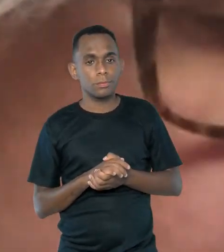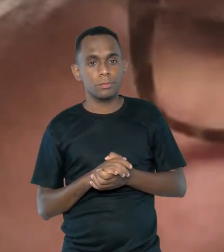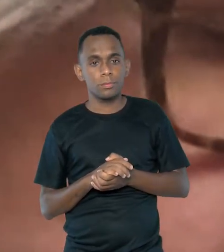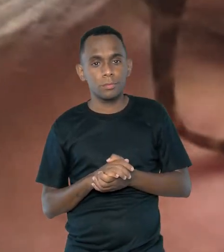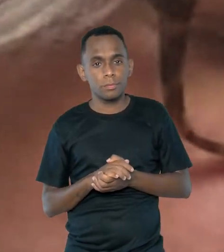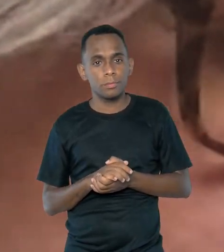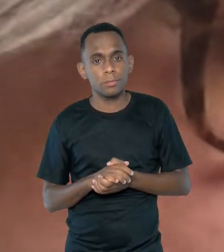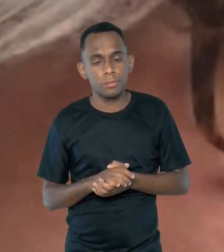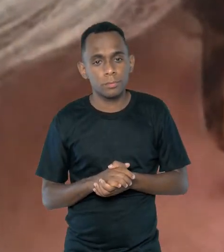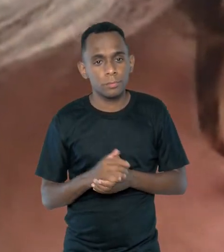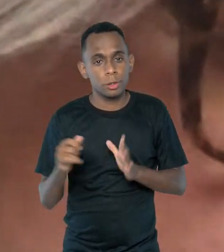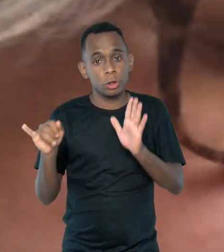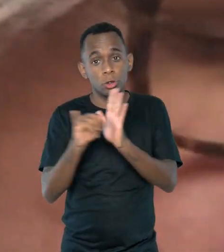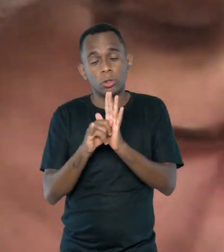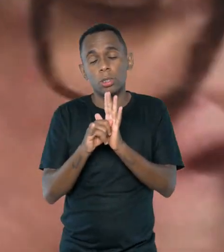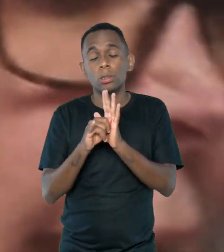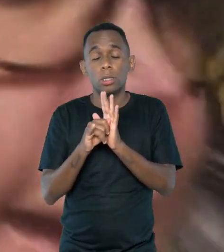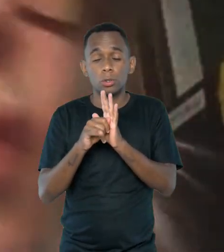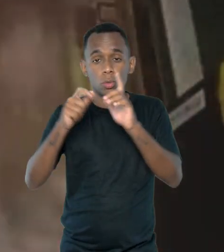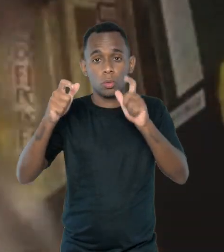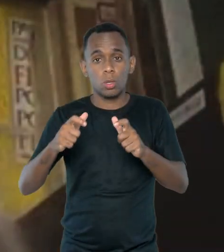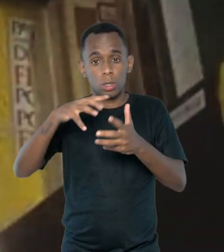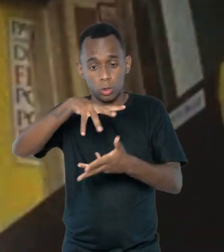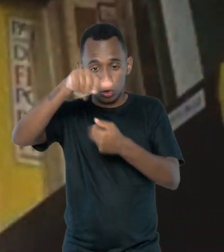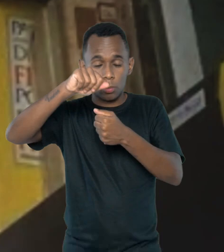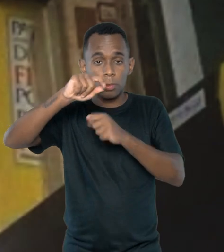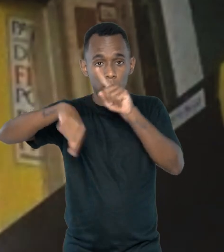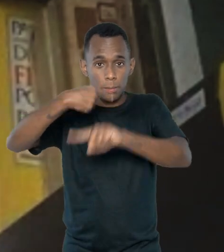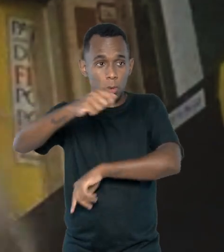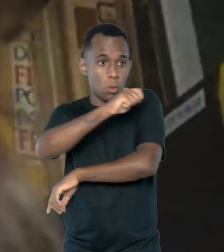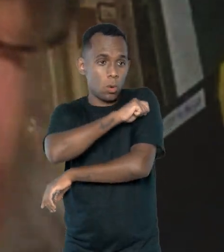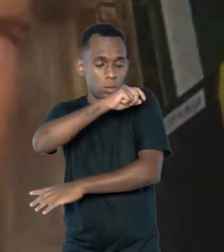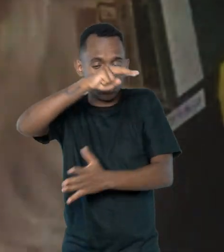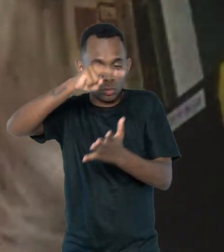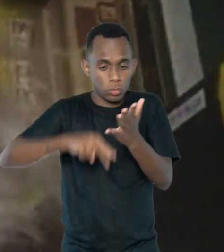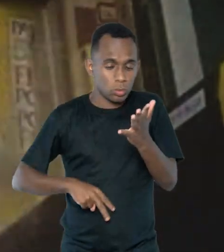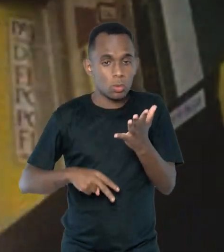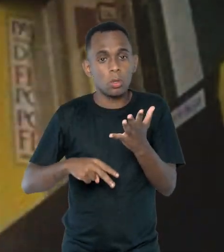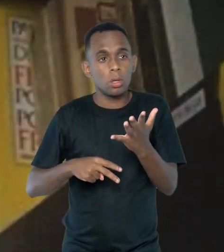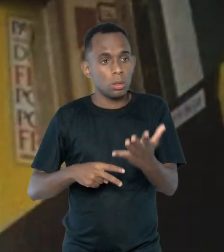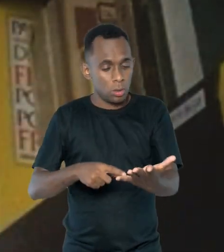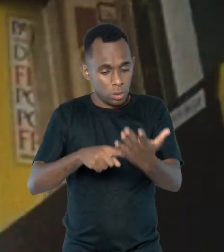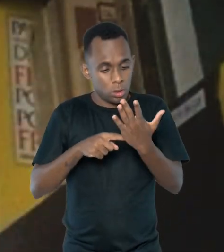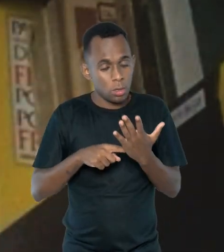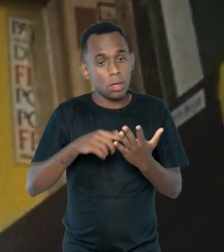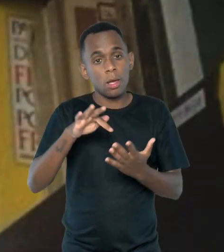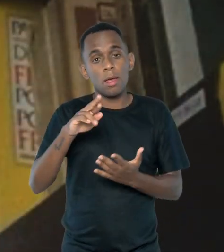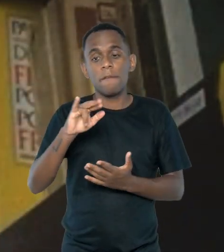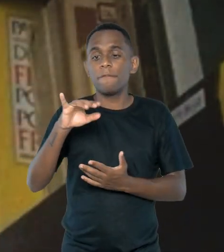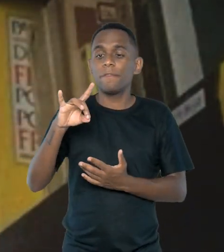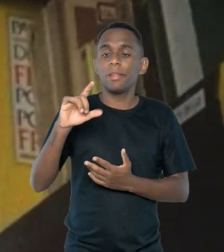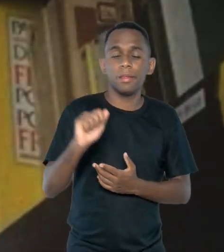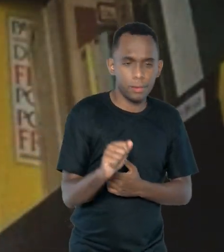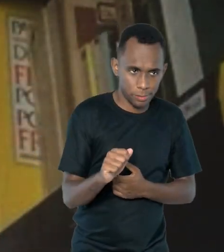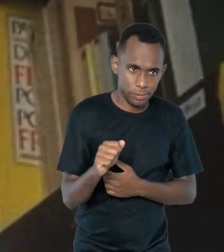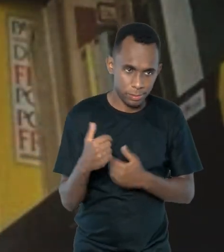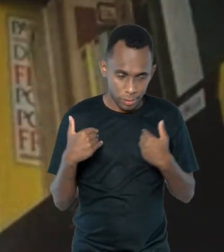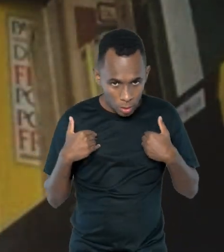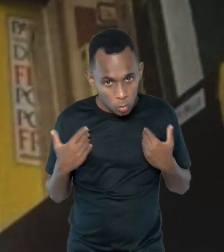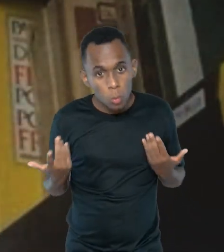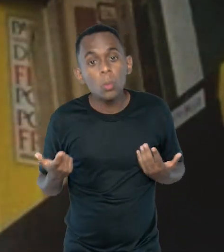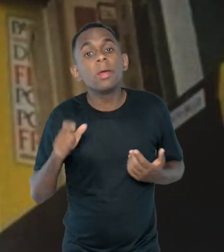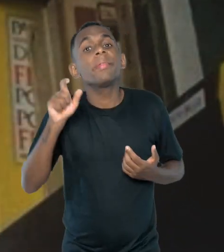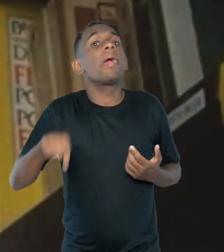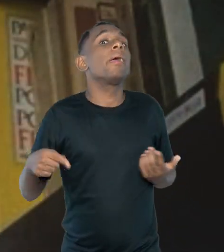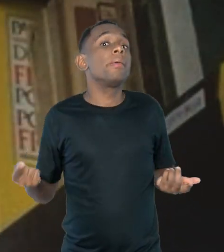dessa jovem identidade de lugar no mundo. Eles vão fazer uma leitura do autorretrato da Frida Kahlo. Né? Quem sou